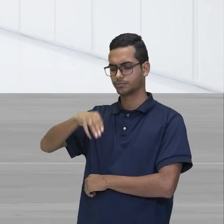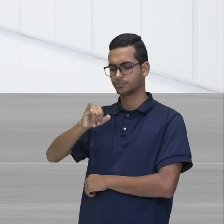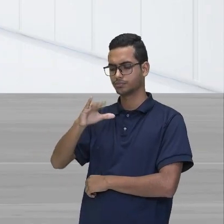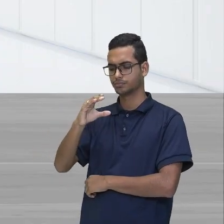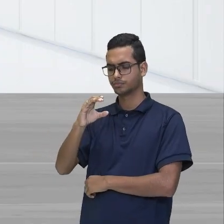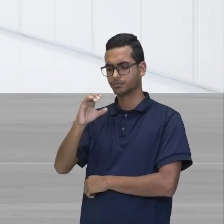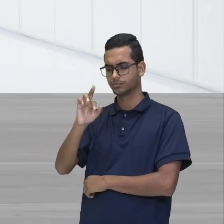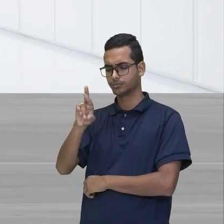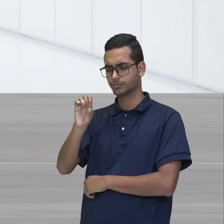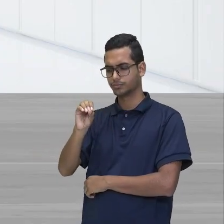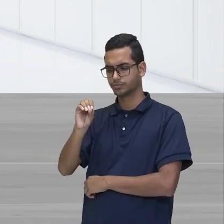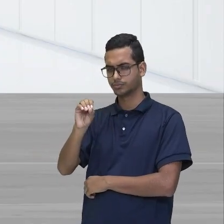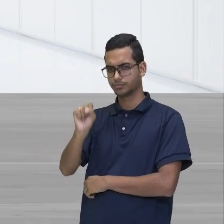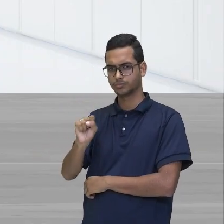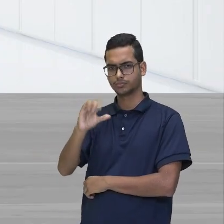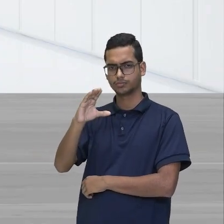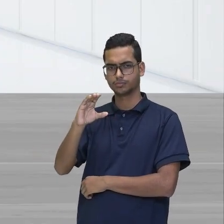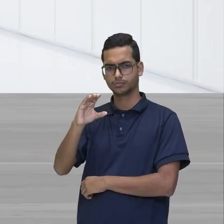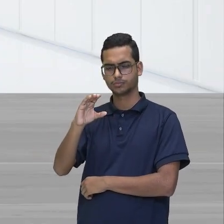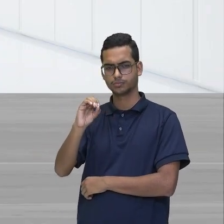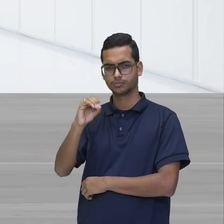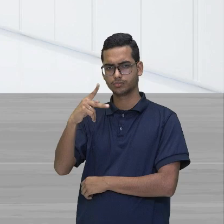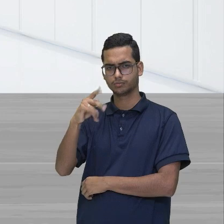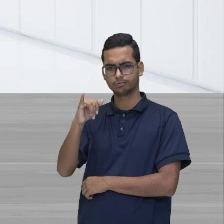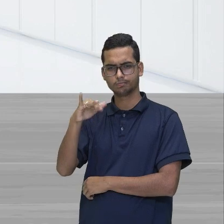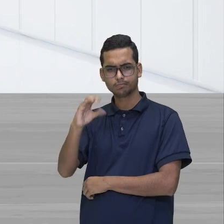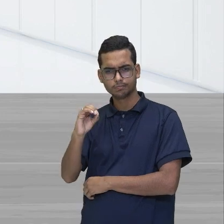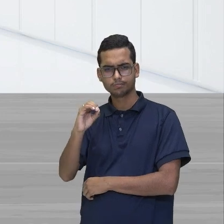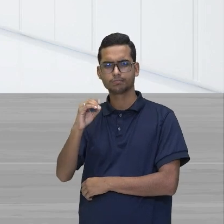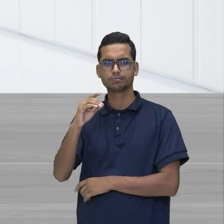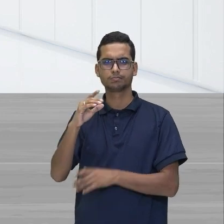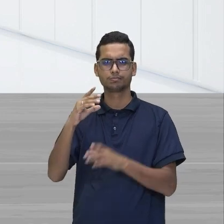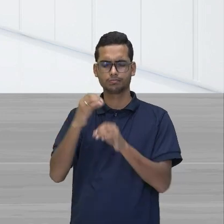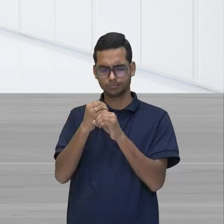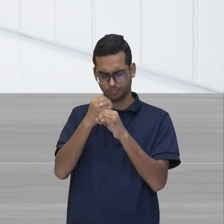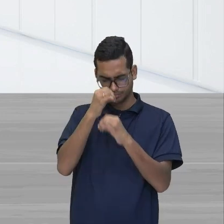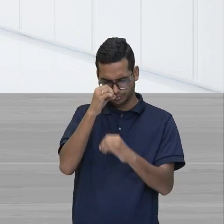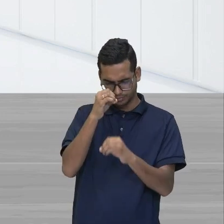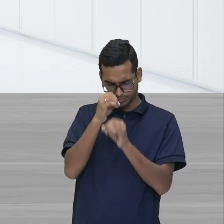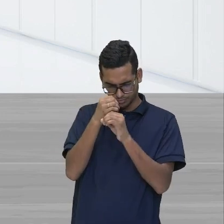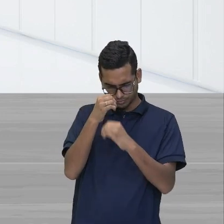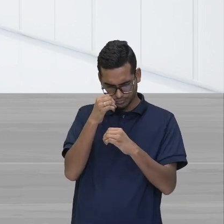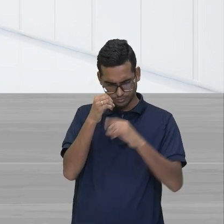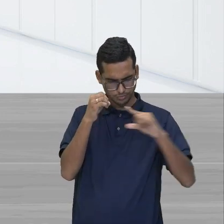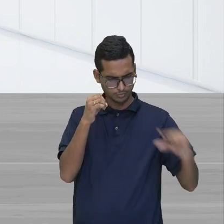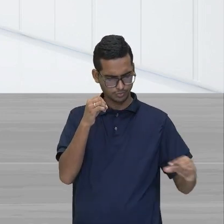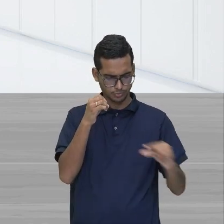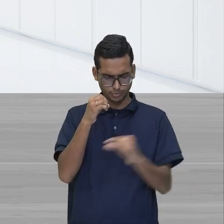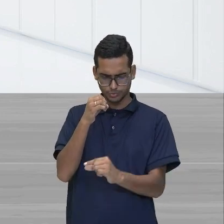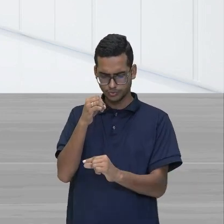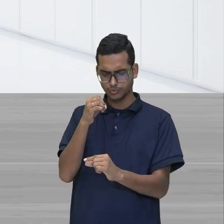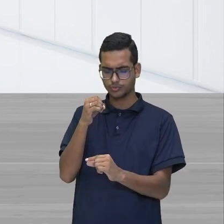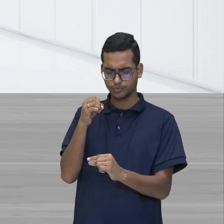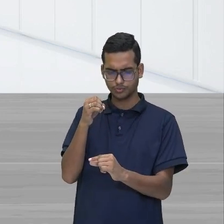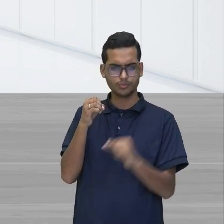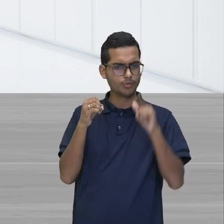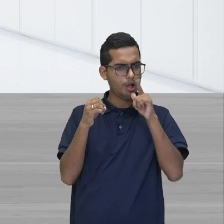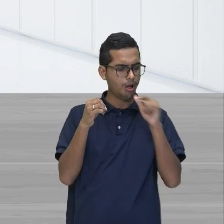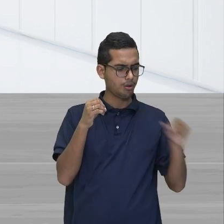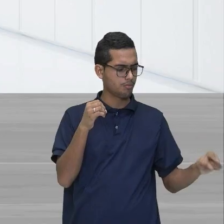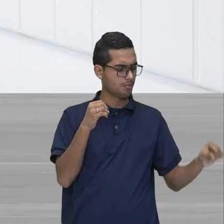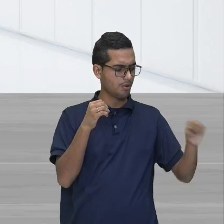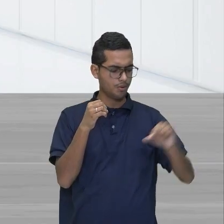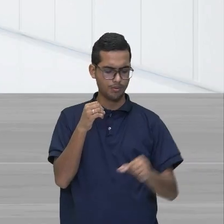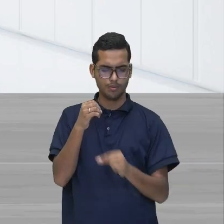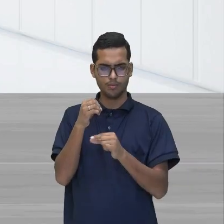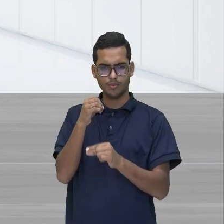pode colocar ali uma amostra, e essa amostra eu coletei aí em um ambiente aquático, né, um corpo de